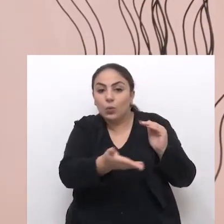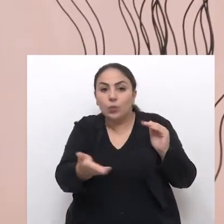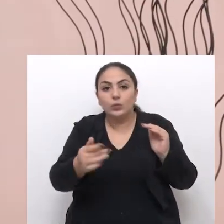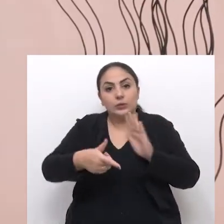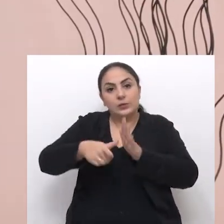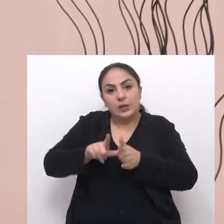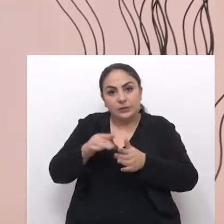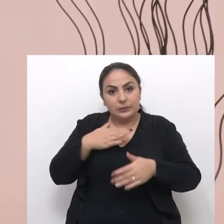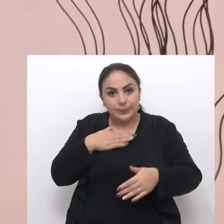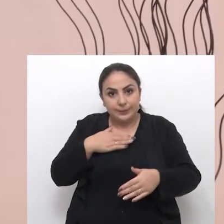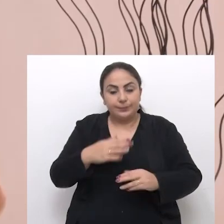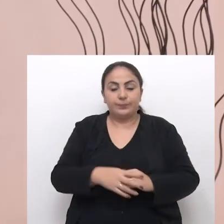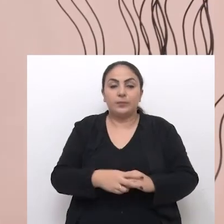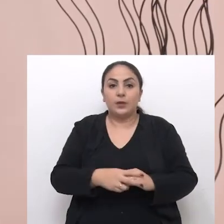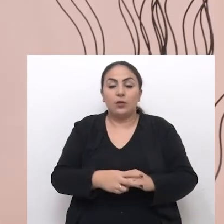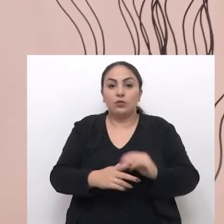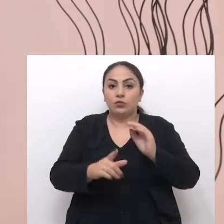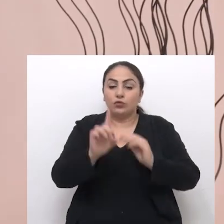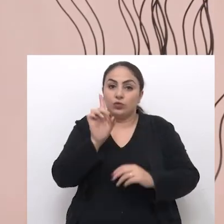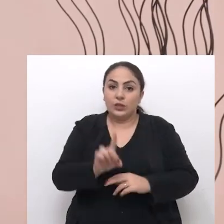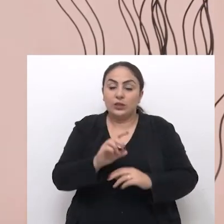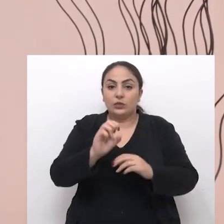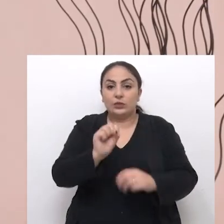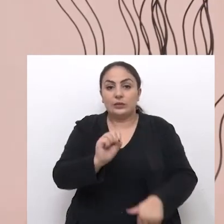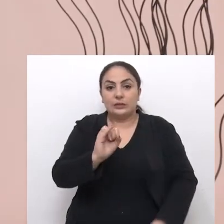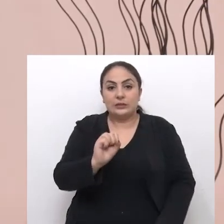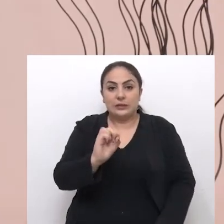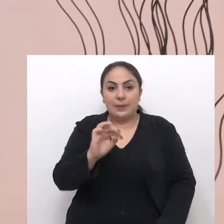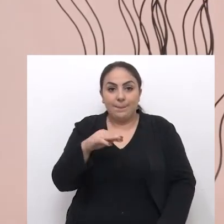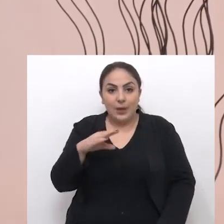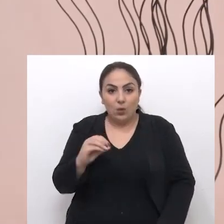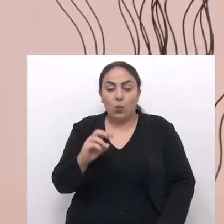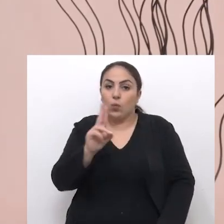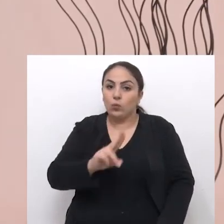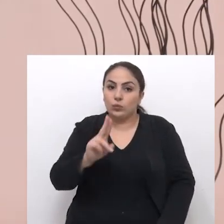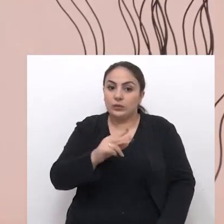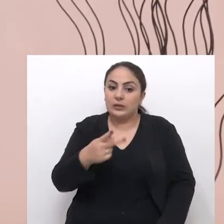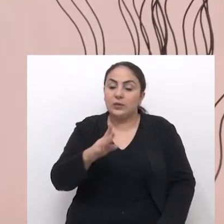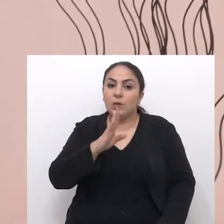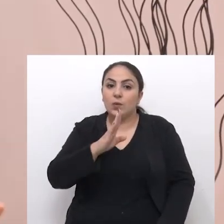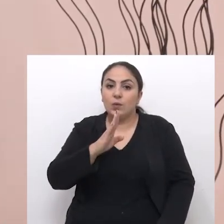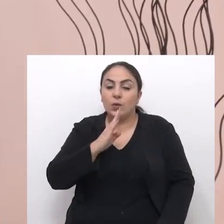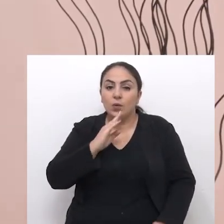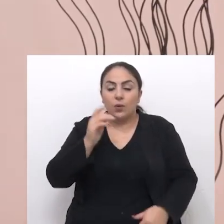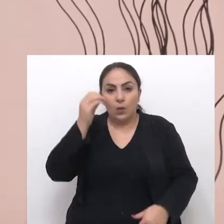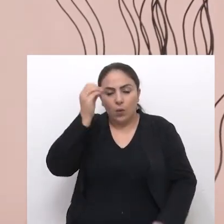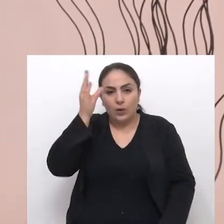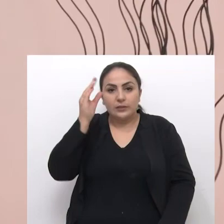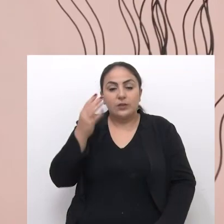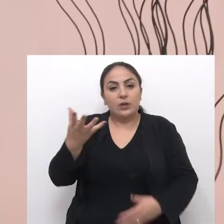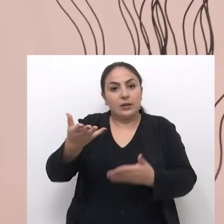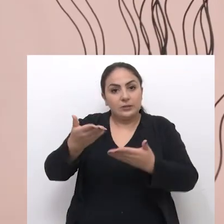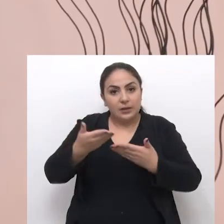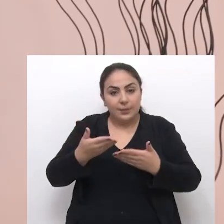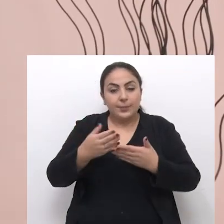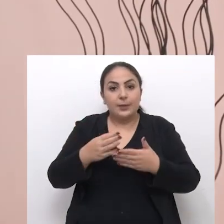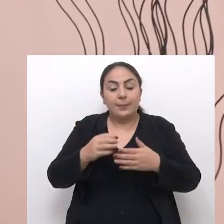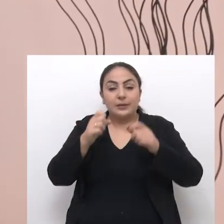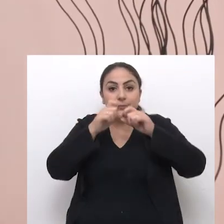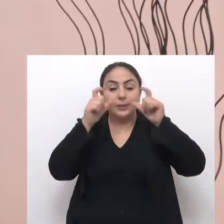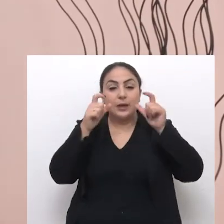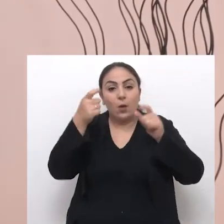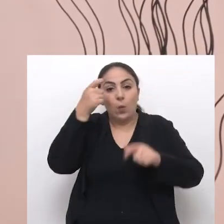antes. Então, no direito sistêmico, com o uso desses conhecimentos, a gente recebe o cliente e ajuda o cliente a